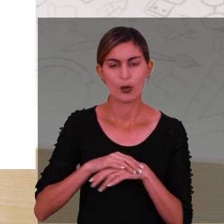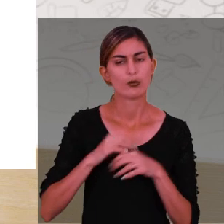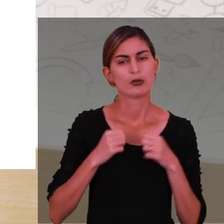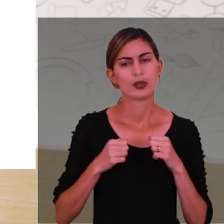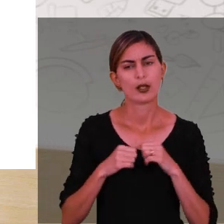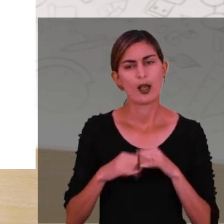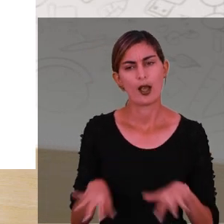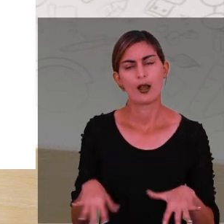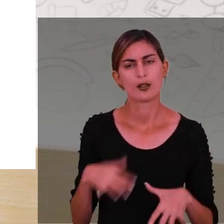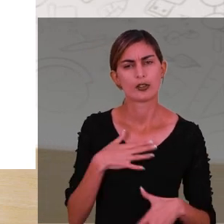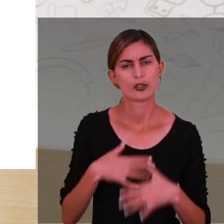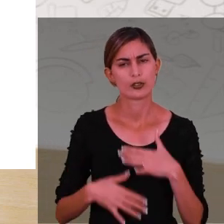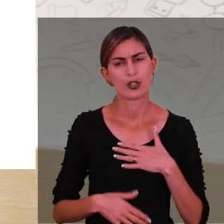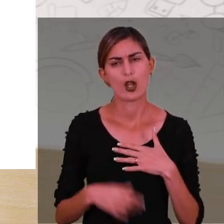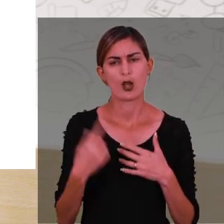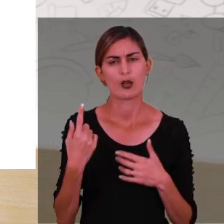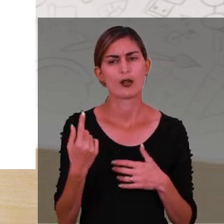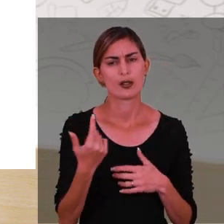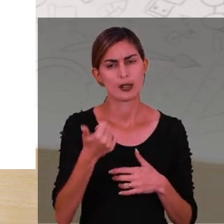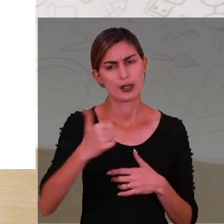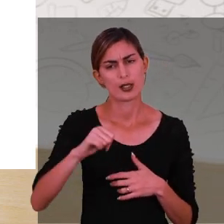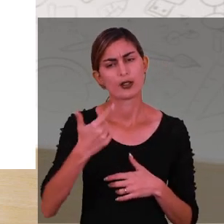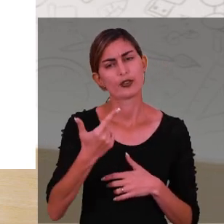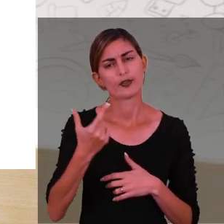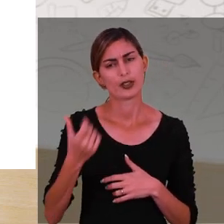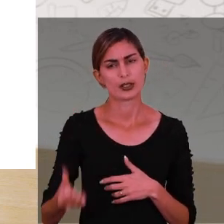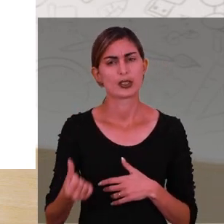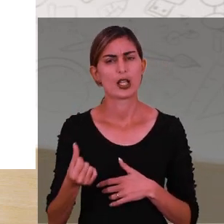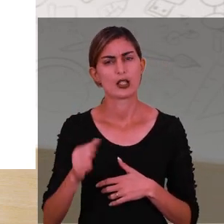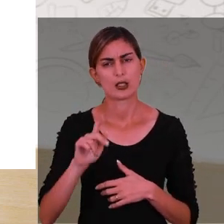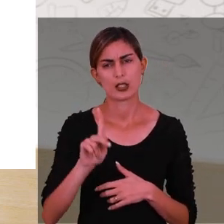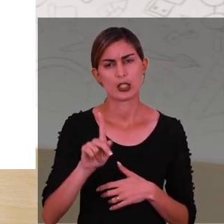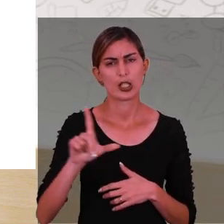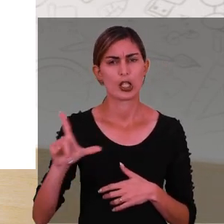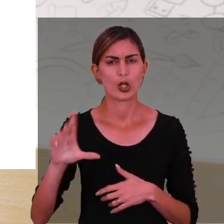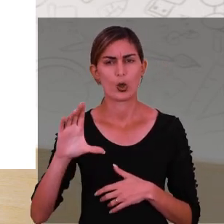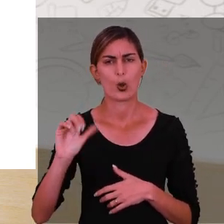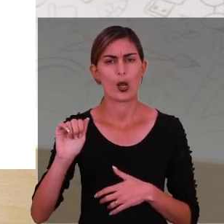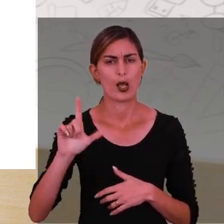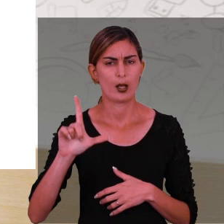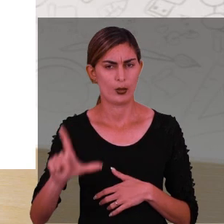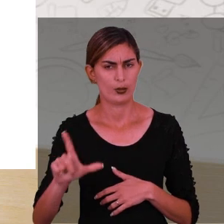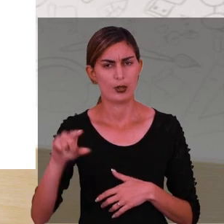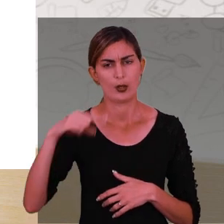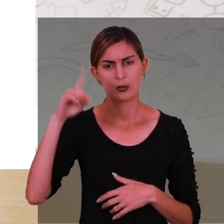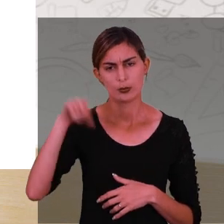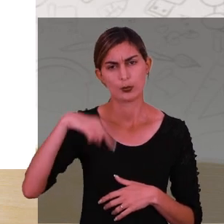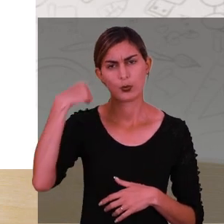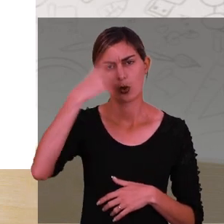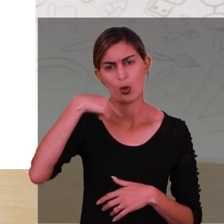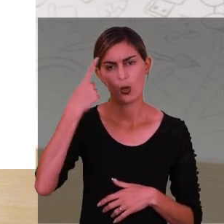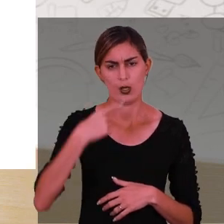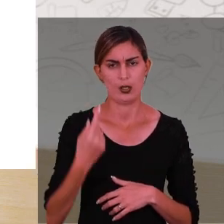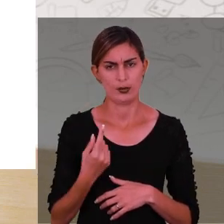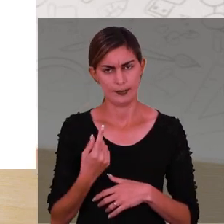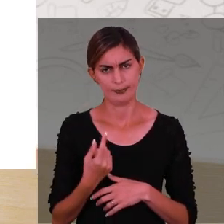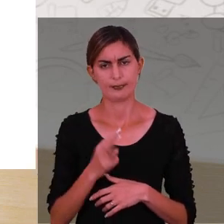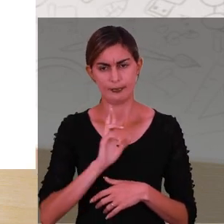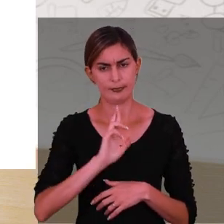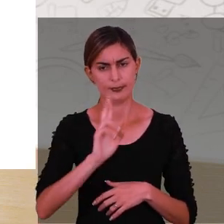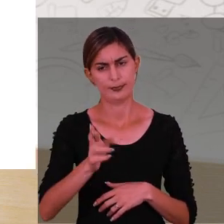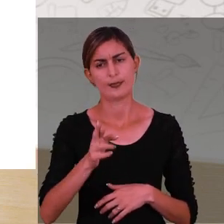que gasta de taxa metabólica um valor de 126 quilocalorias por hora. Com esse resultado da